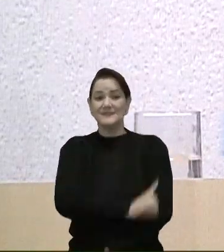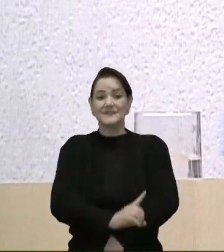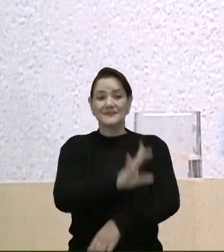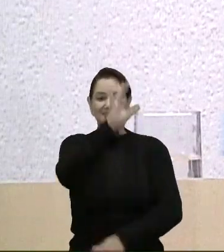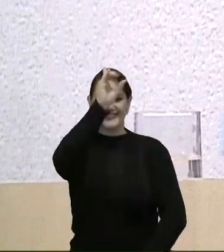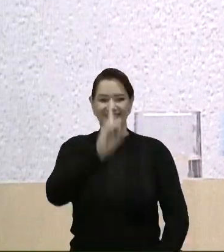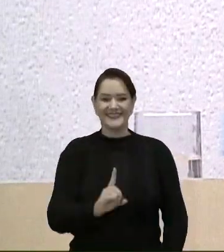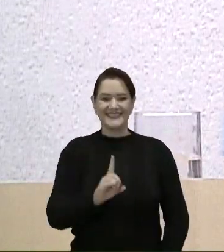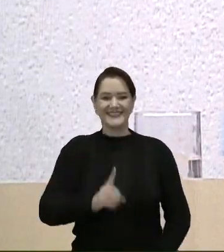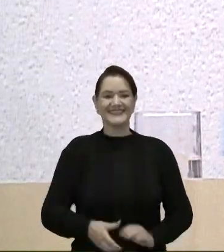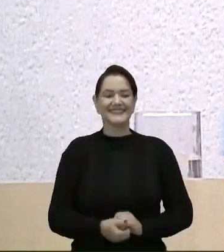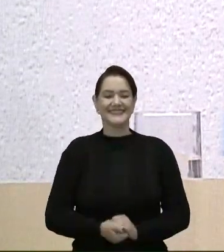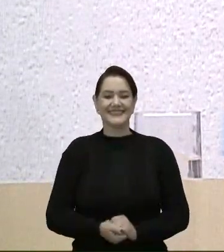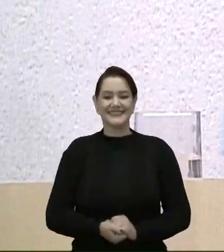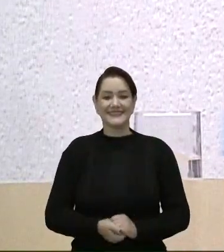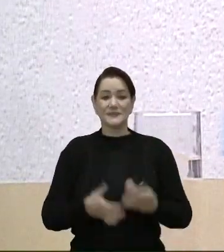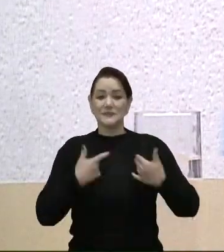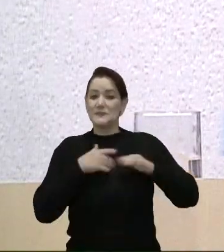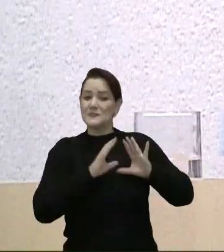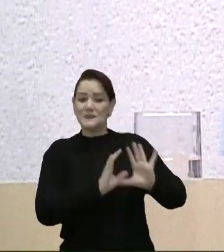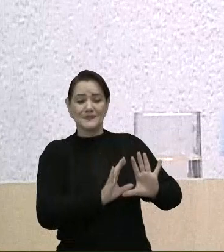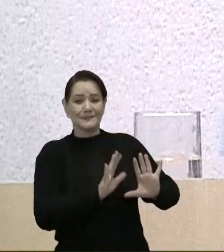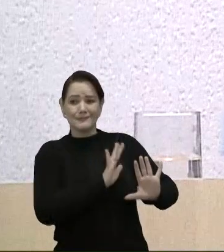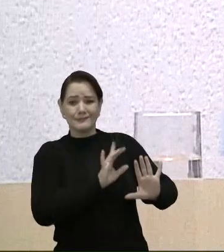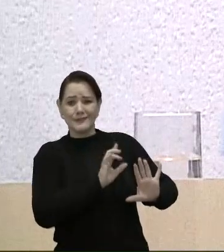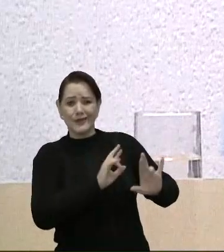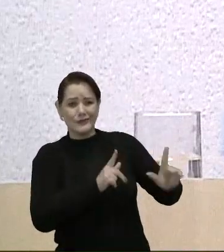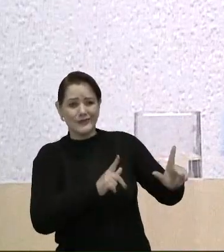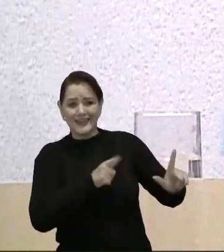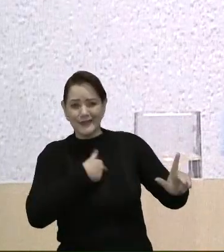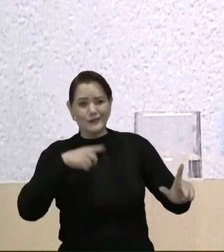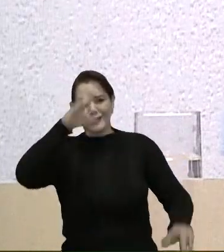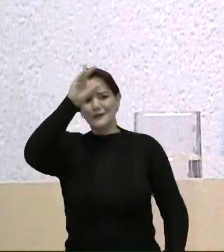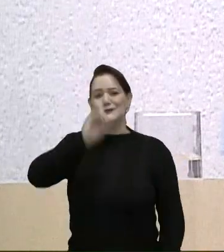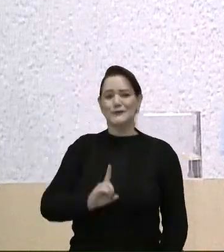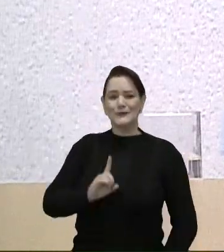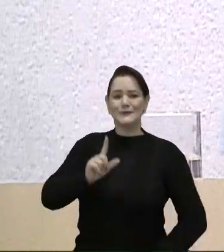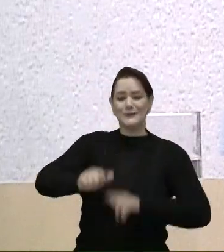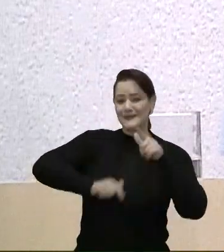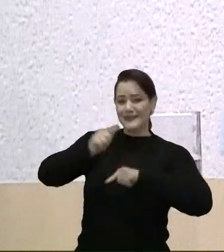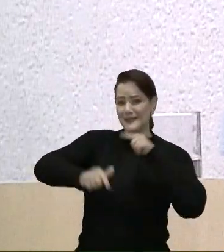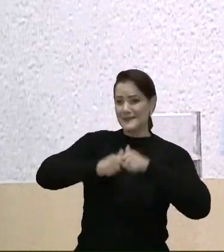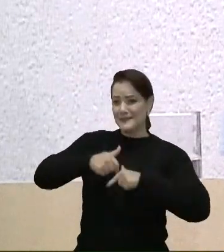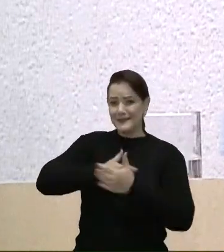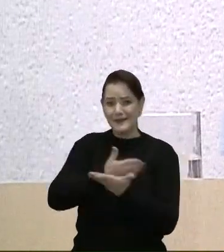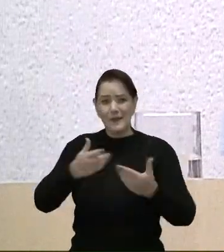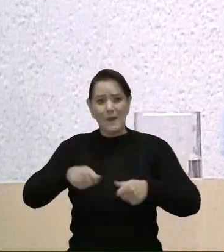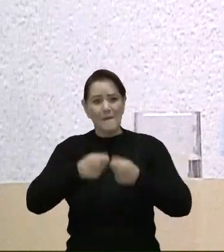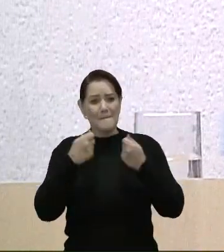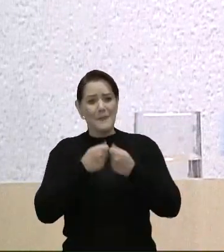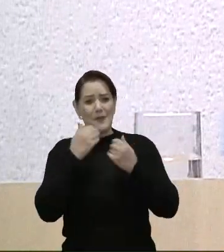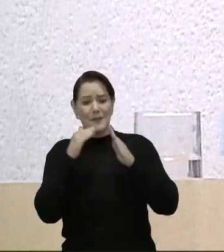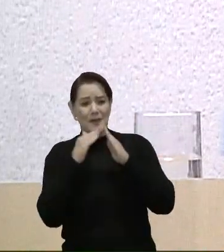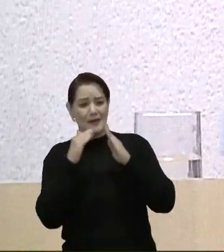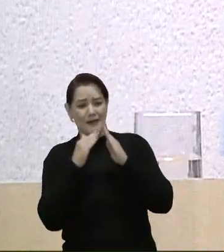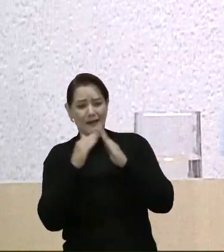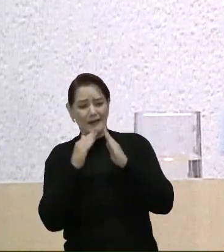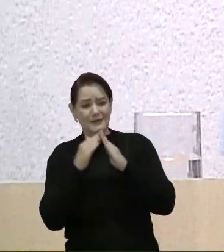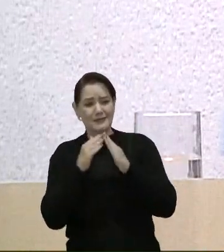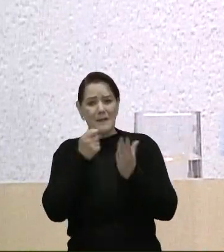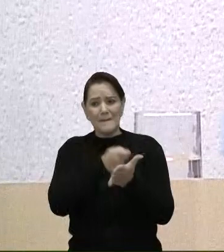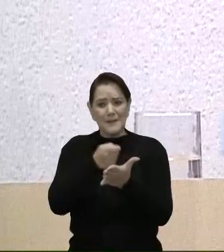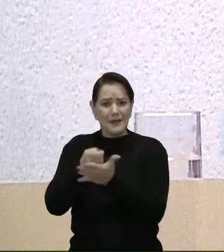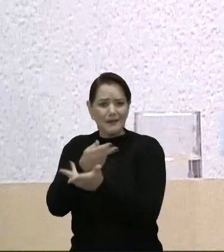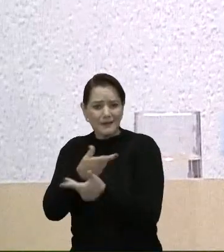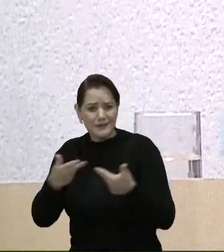direitos. E a gente não quer nada mais do que isso, que é o nosso direito de poder trabalhar, levar o pão para casa, né? O sustento. Né?